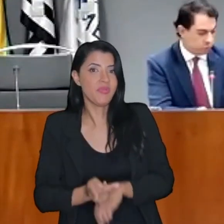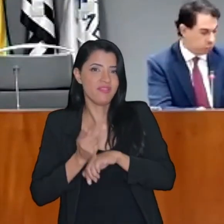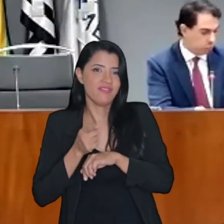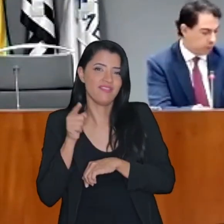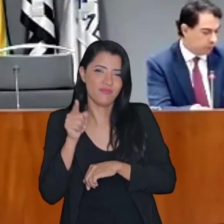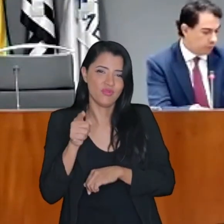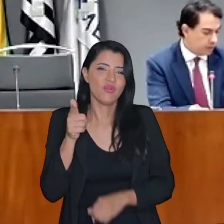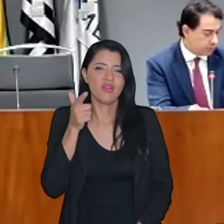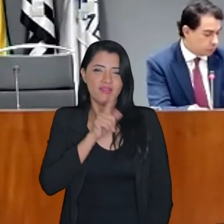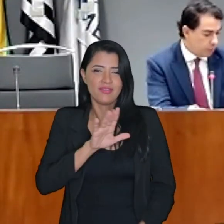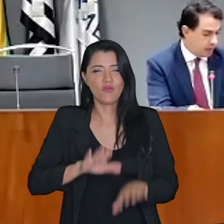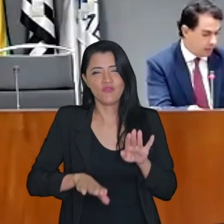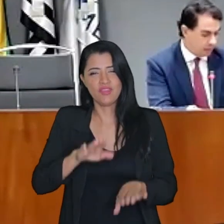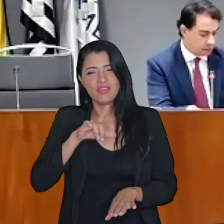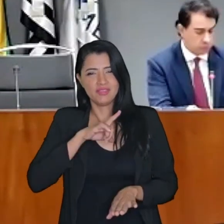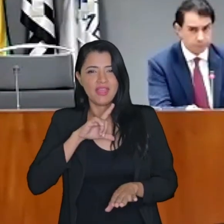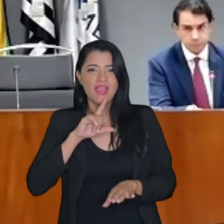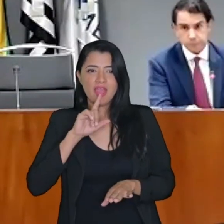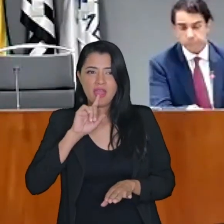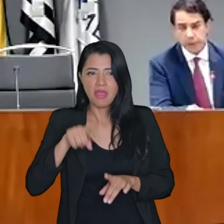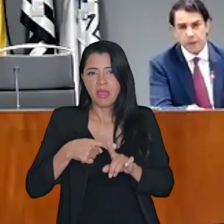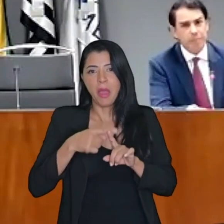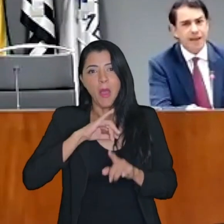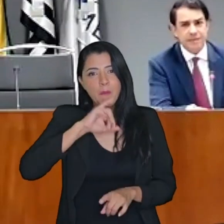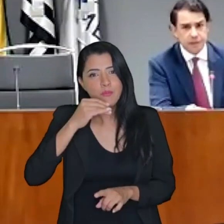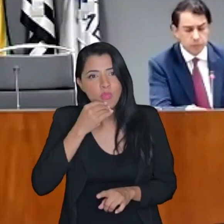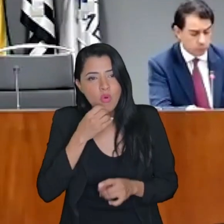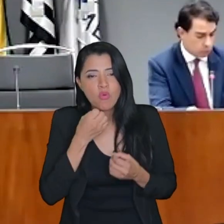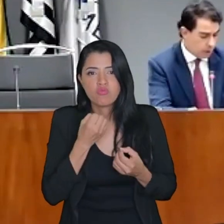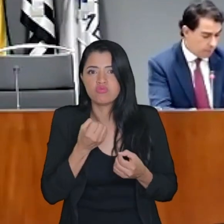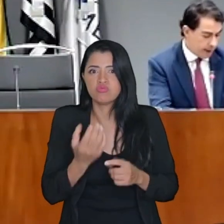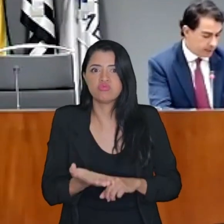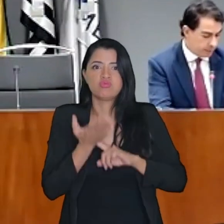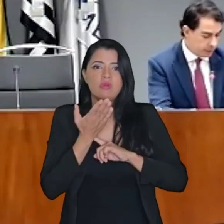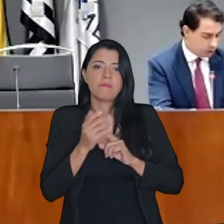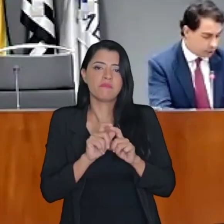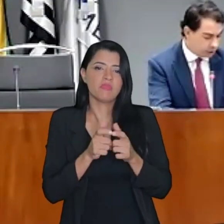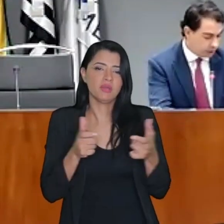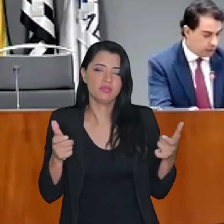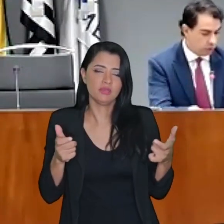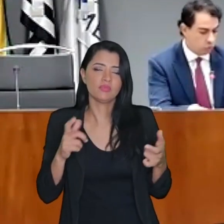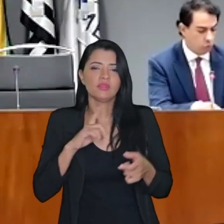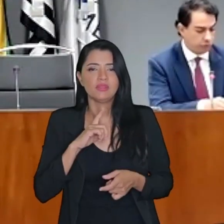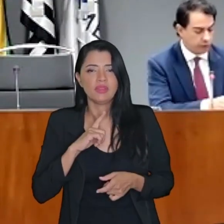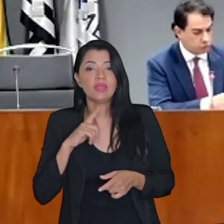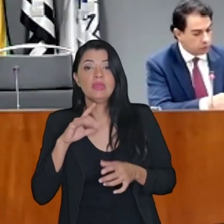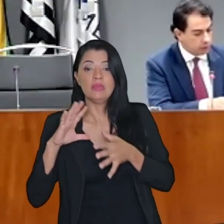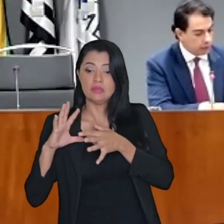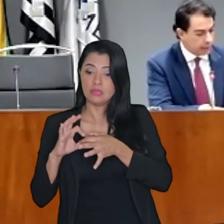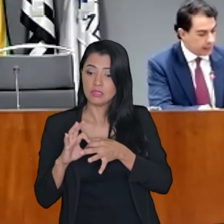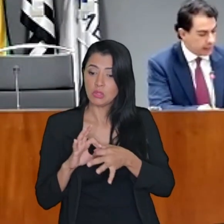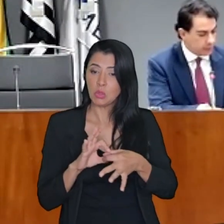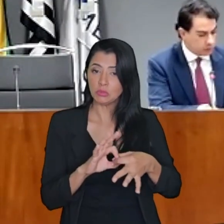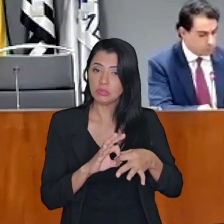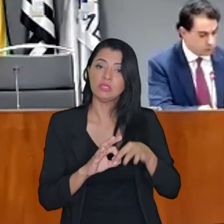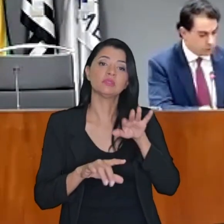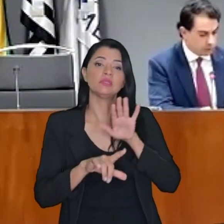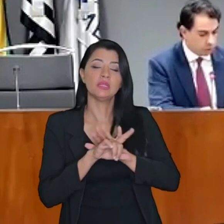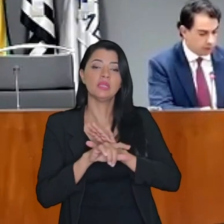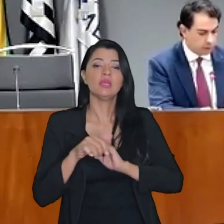evidentemente, constitui, talvez, o benefício mais amplo, mais abrangente no contexto da